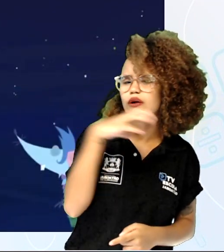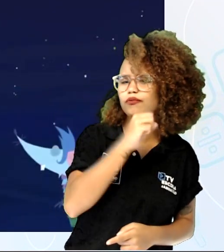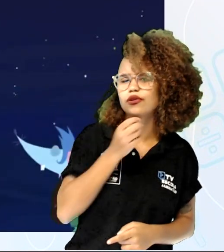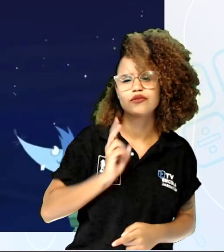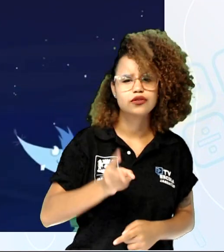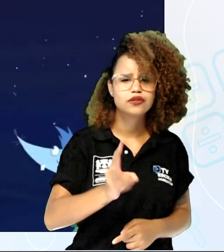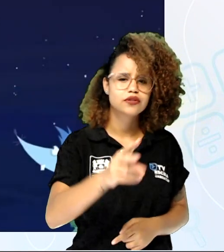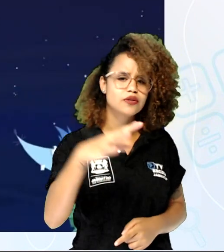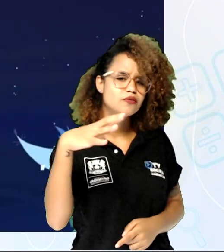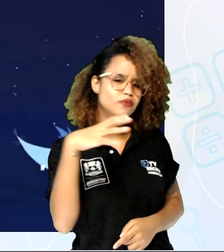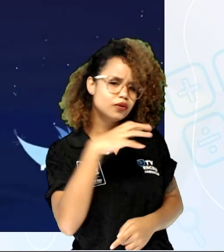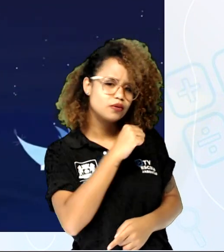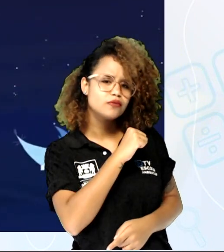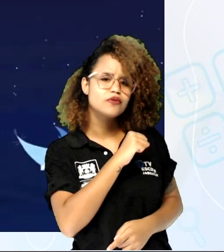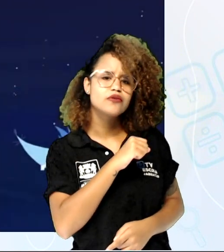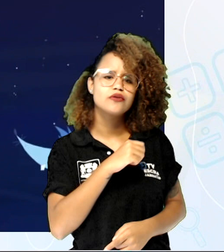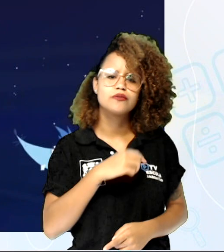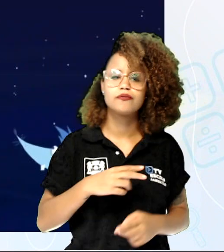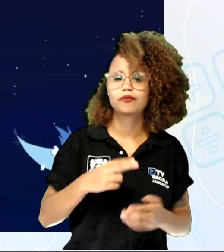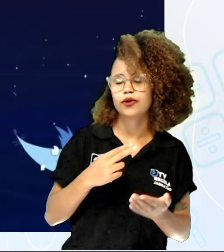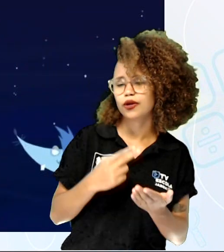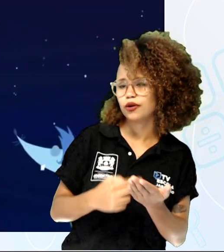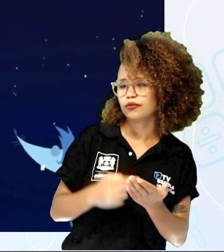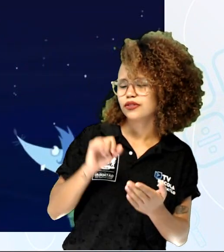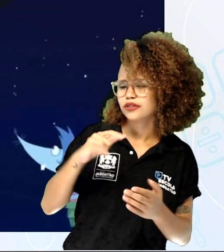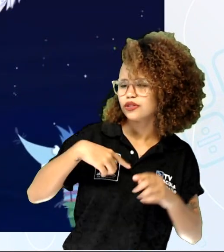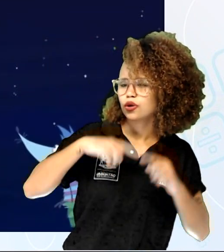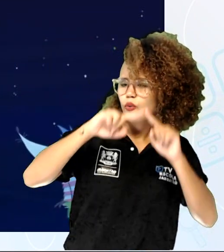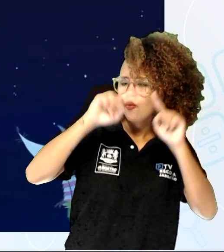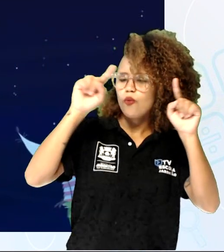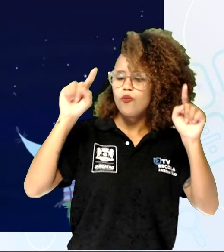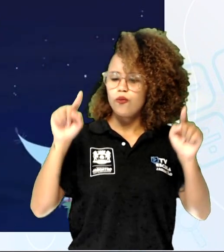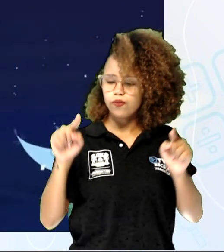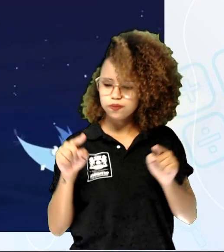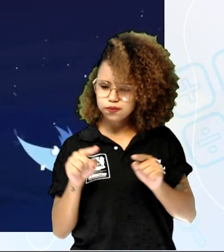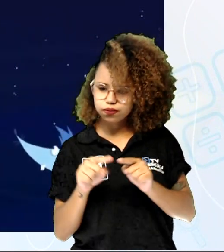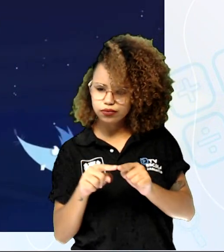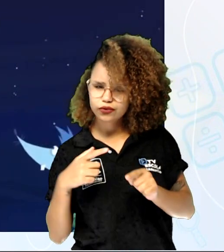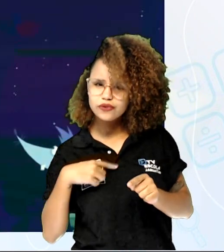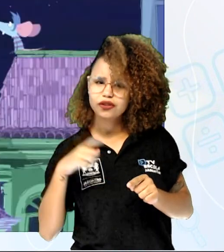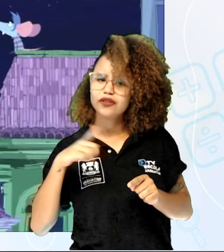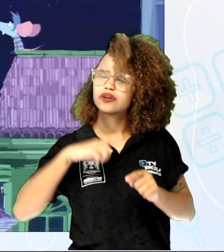por um três. Mesmo quando estou inteira,